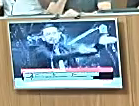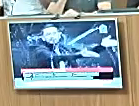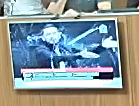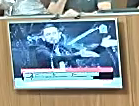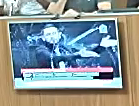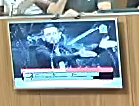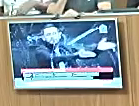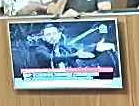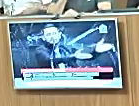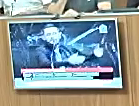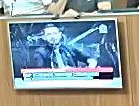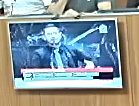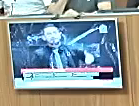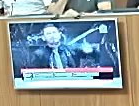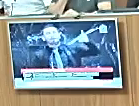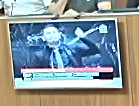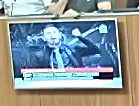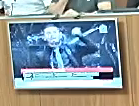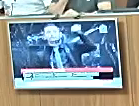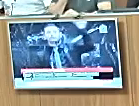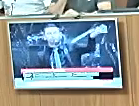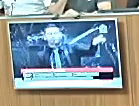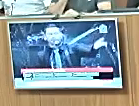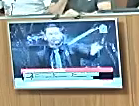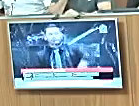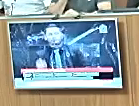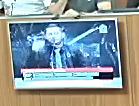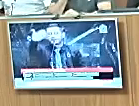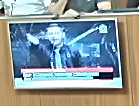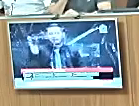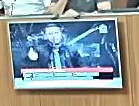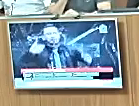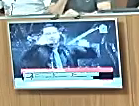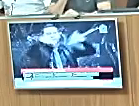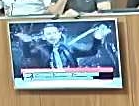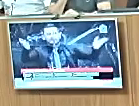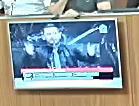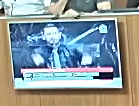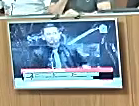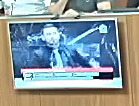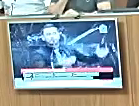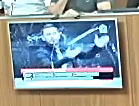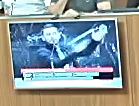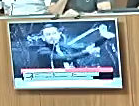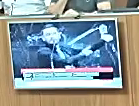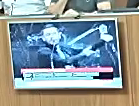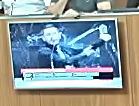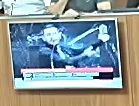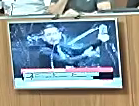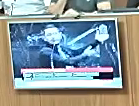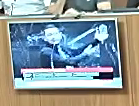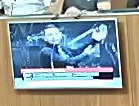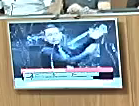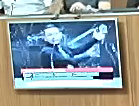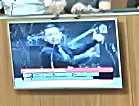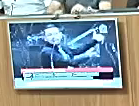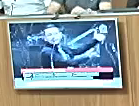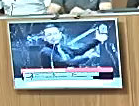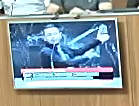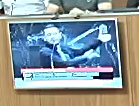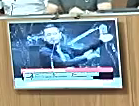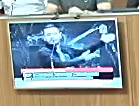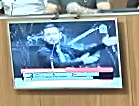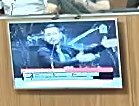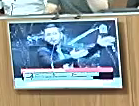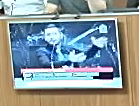esse perfil é um homem sério honrado pode não ter muita habilidade por isso quando não tem o governador mas é sério e honrado